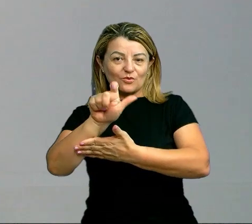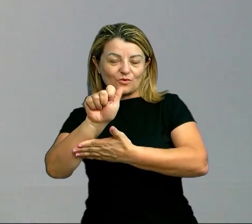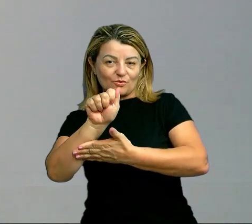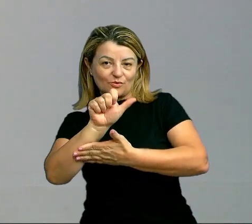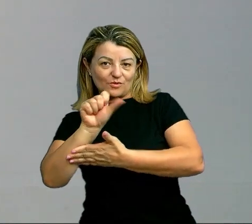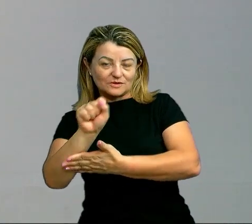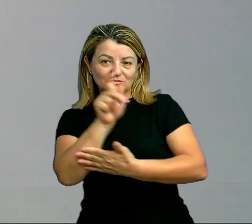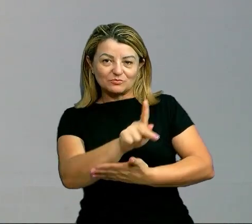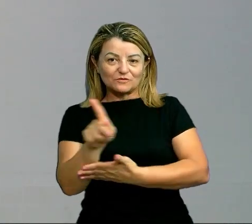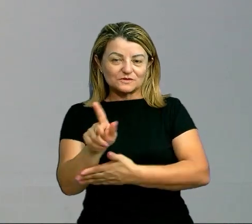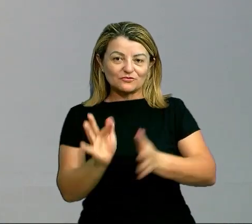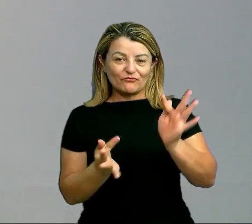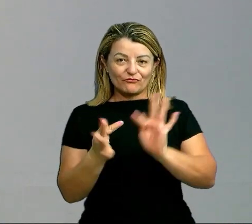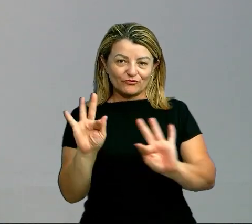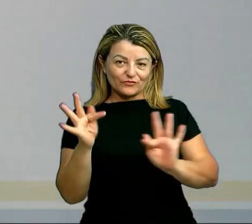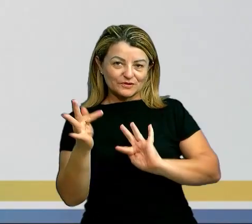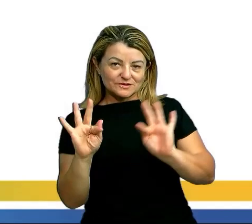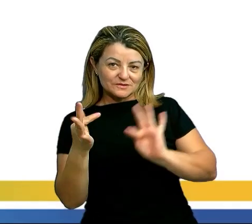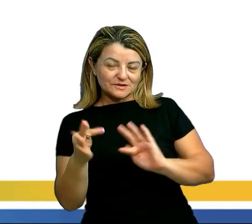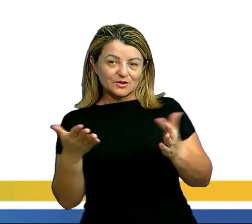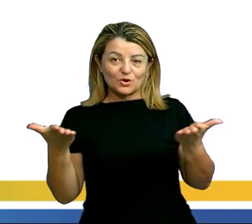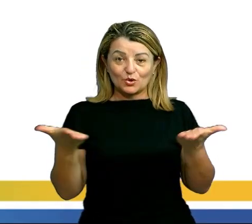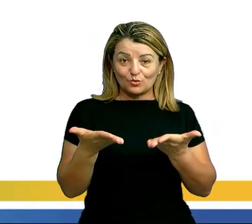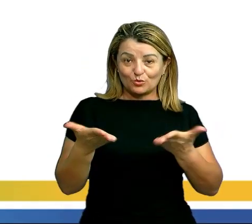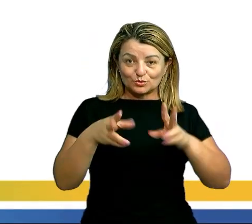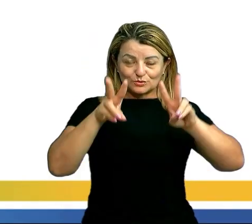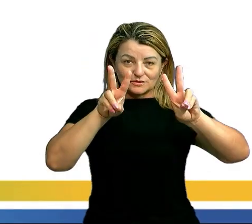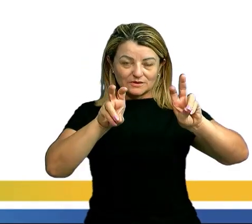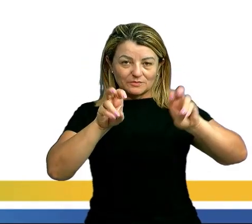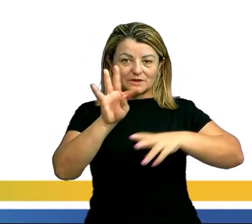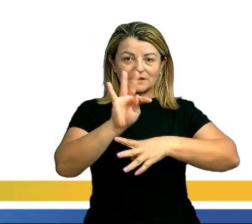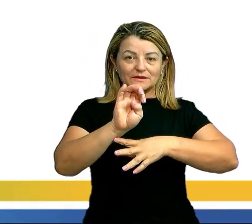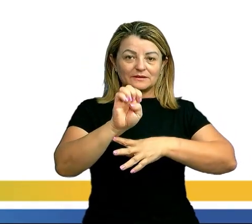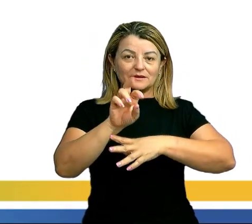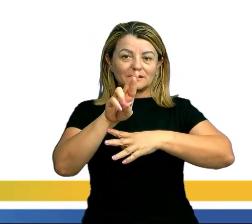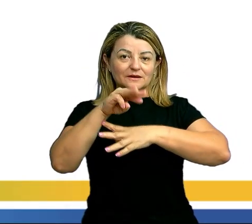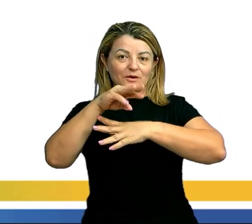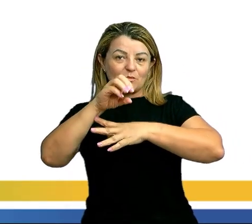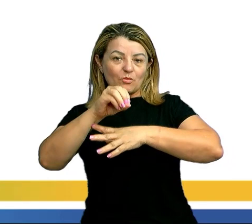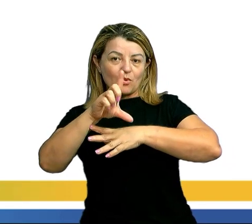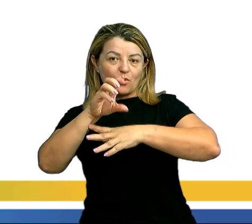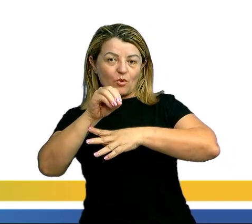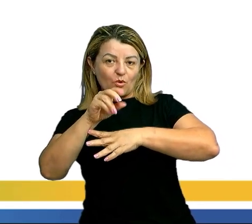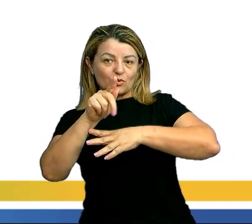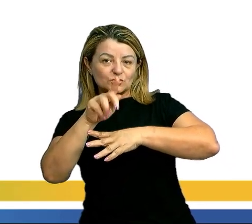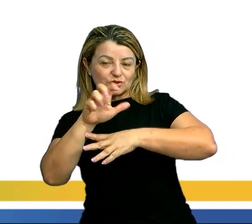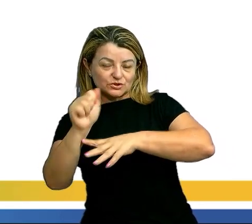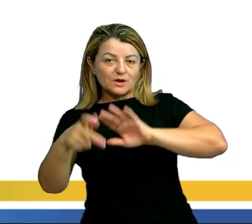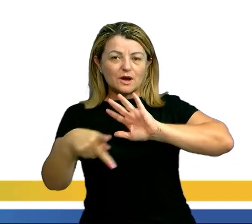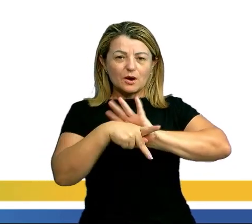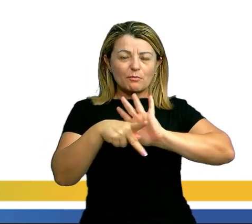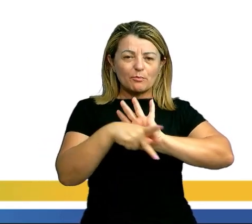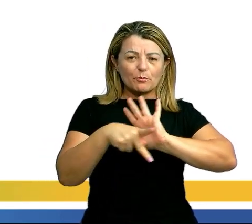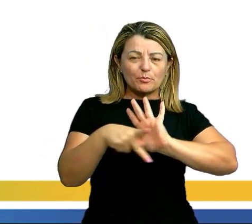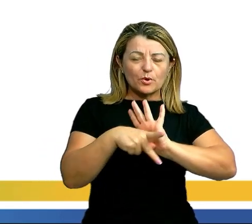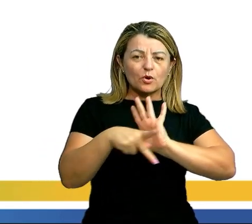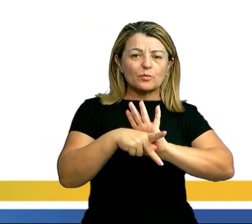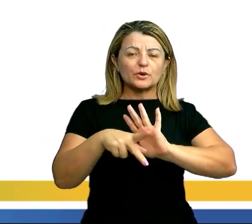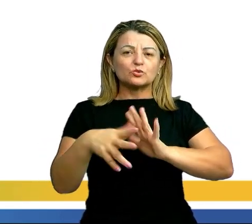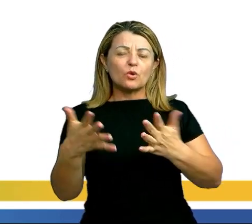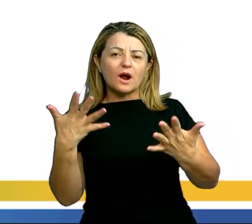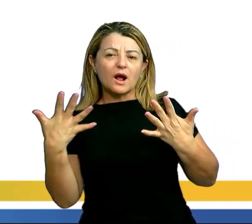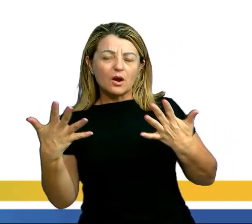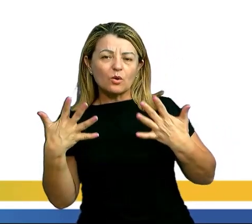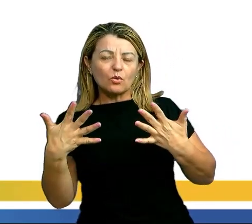vamos falar sobre termologia. A termologia é um ramo da física que estuda o calor e os fenômenos